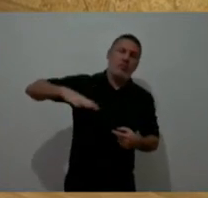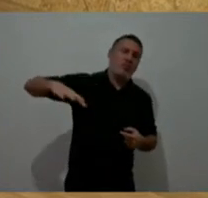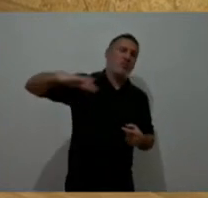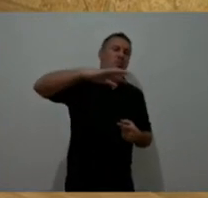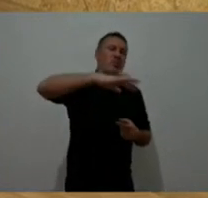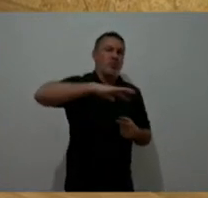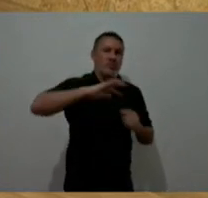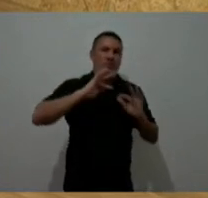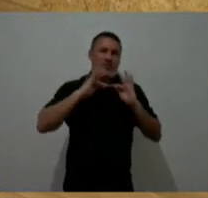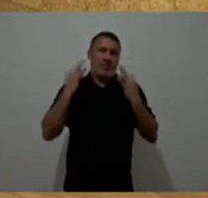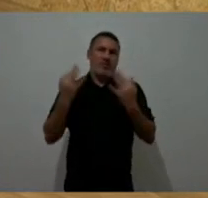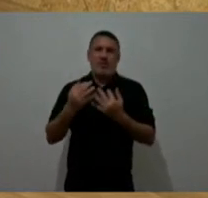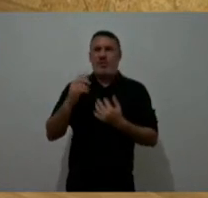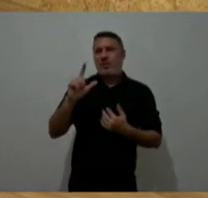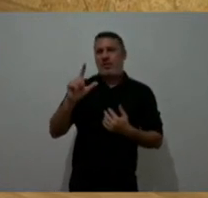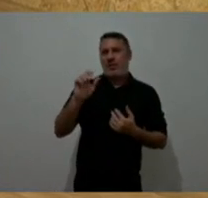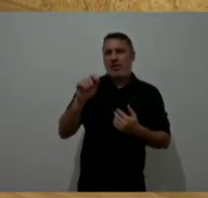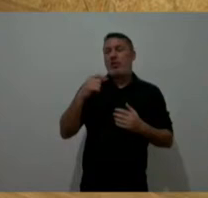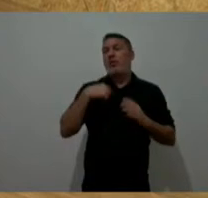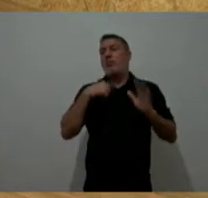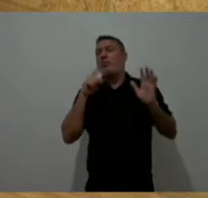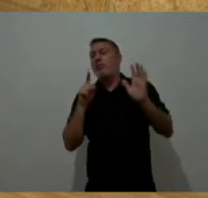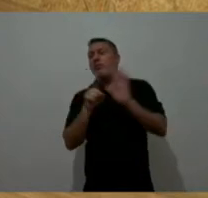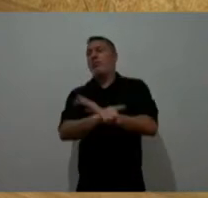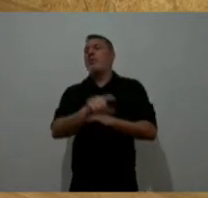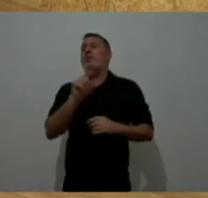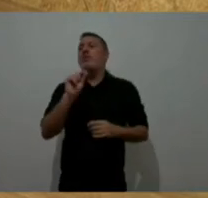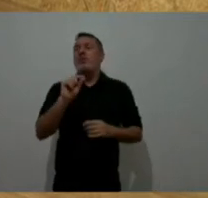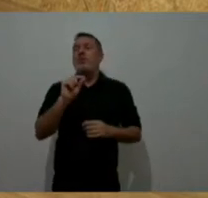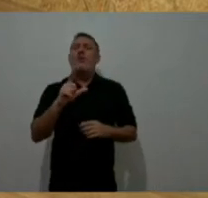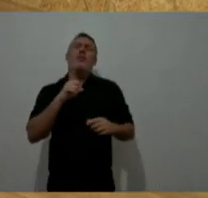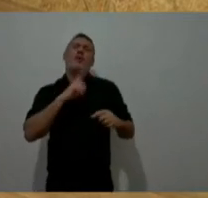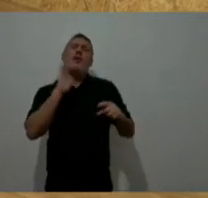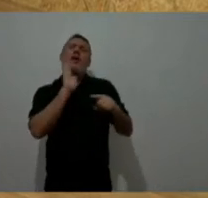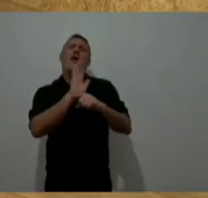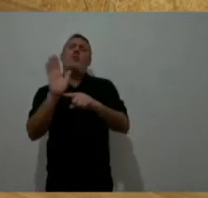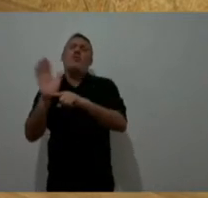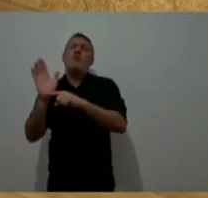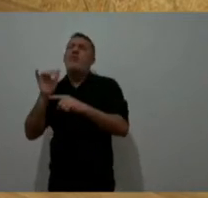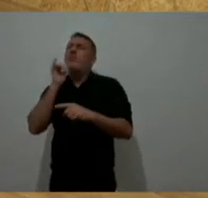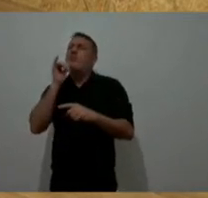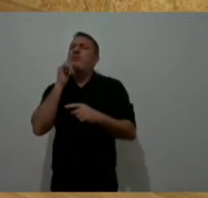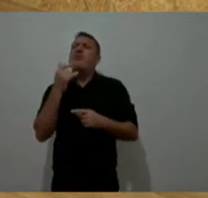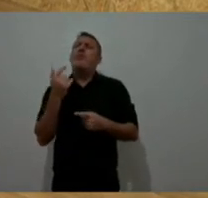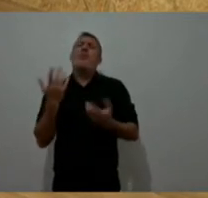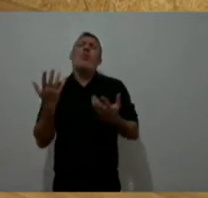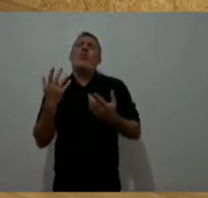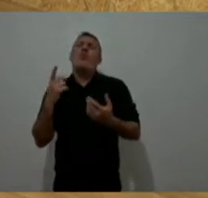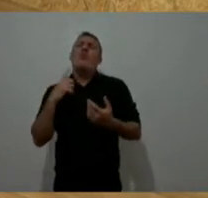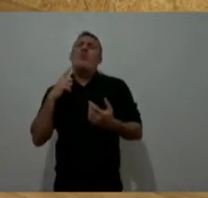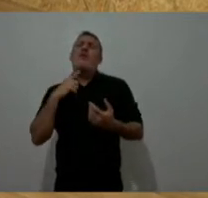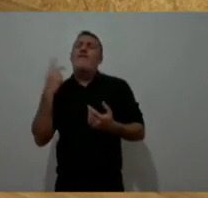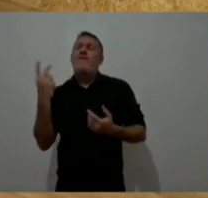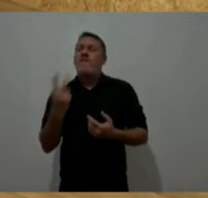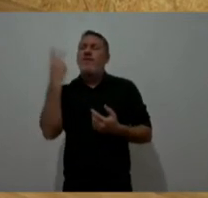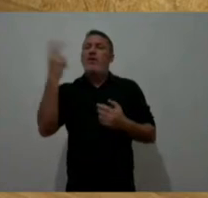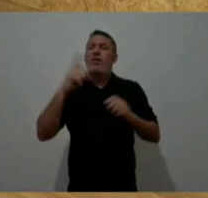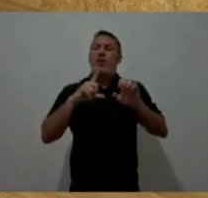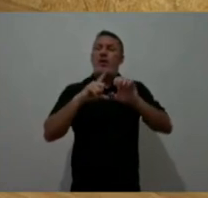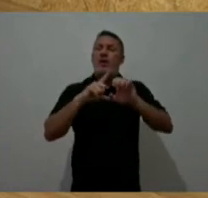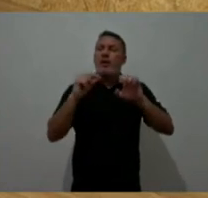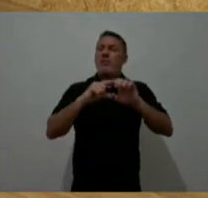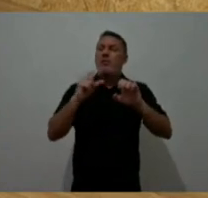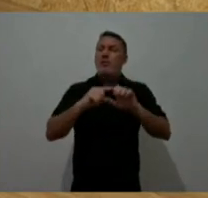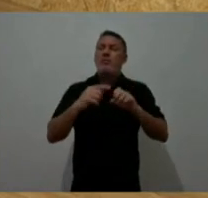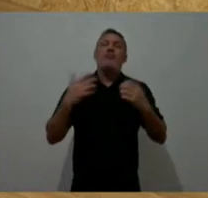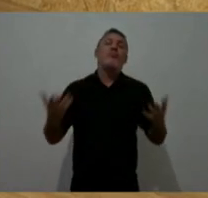aí eu pergunto, né? Quanto vale ajudar a quem construiu o Estado com vocação empreendedora? Quanto vale ser eternizado